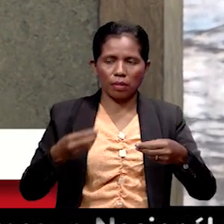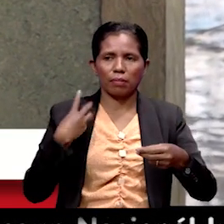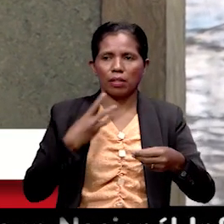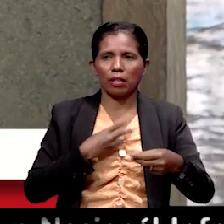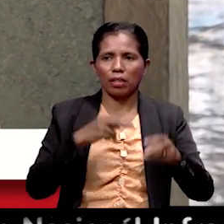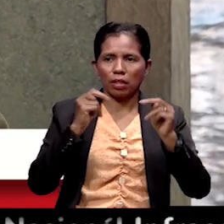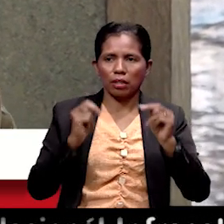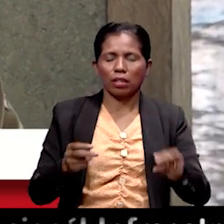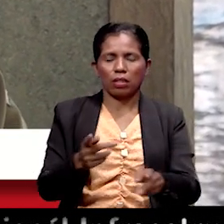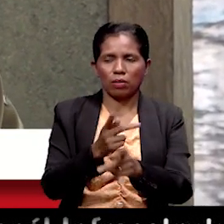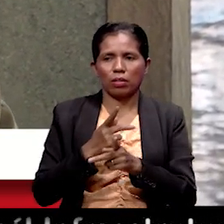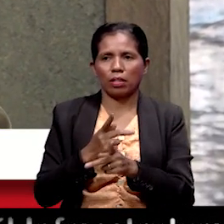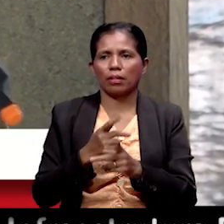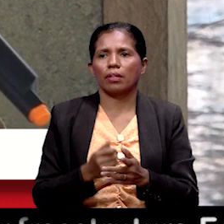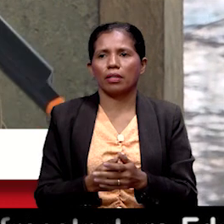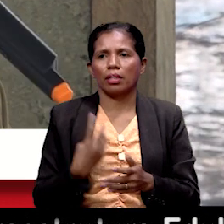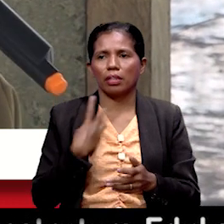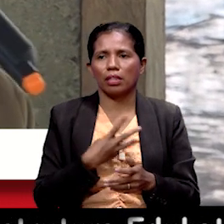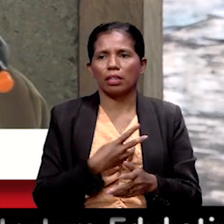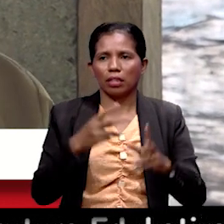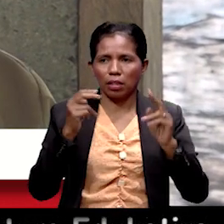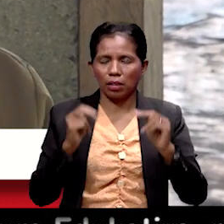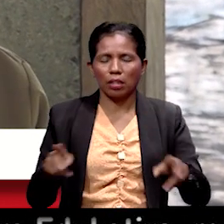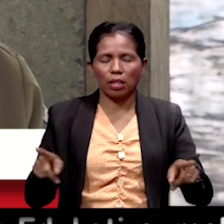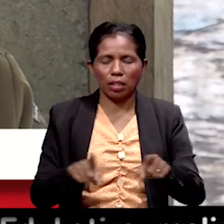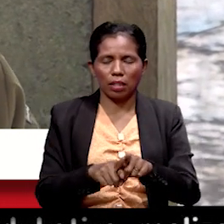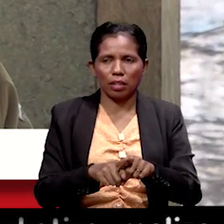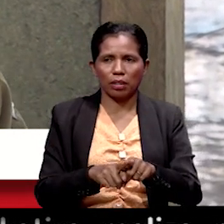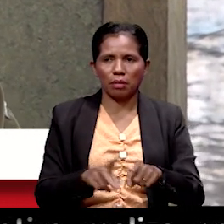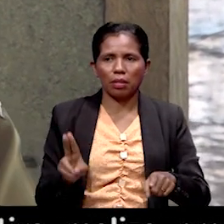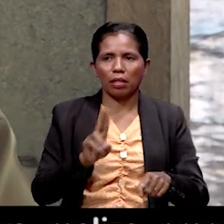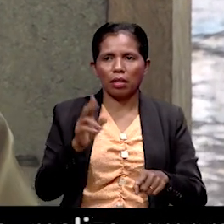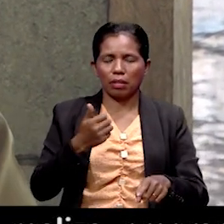tem que ser cuidado. Ita tem que ser